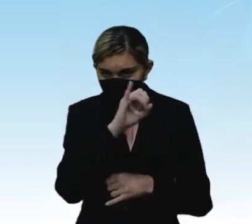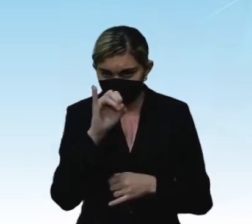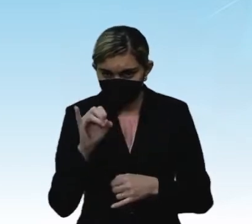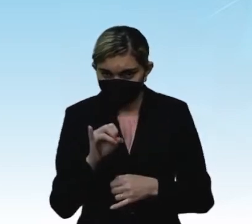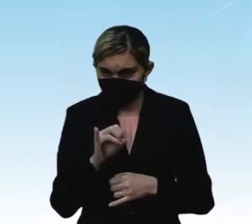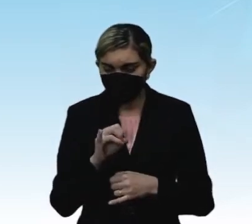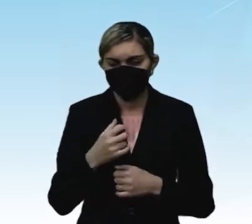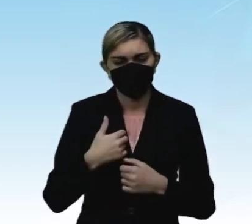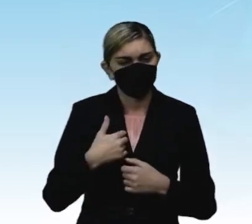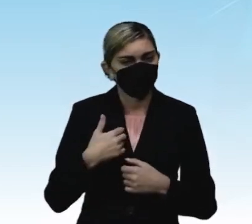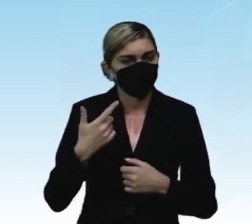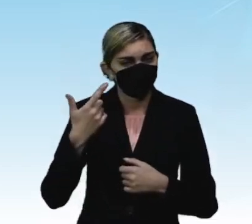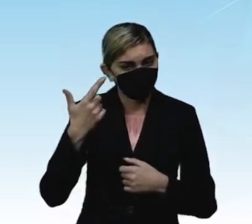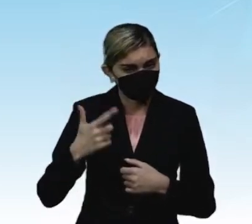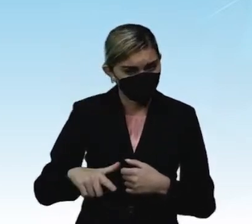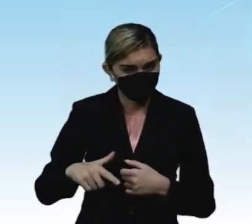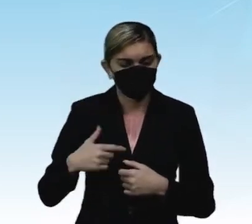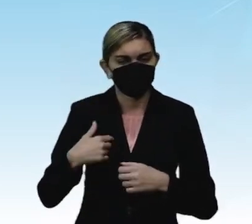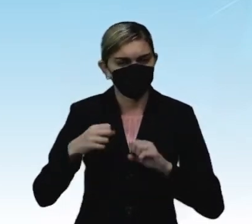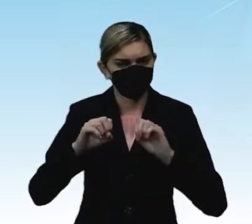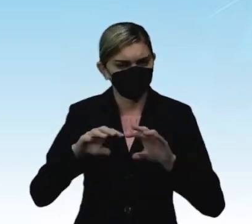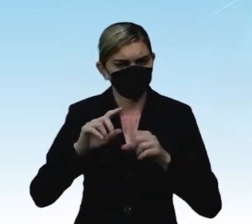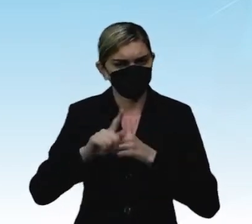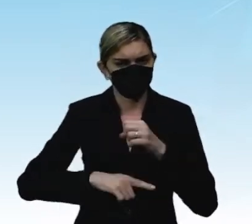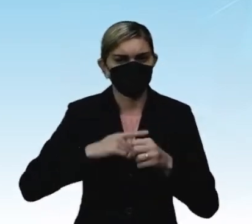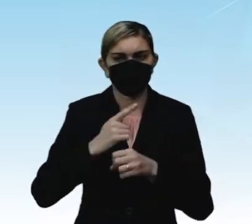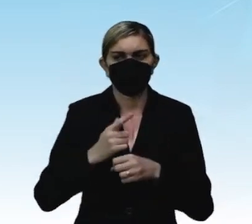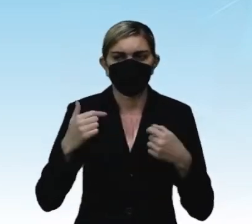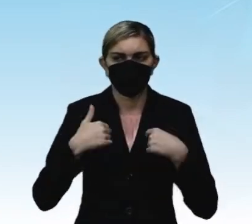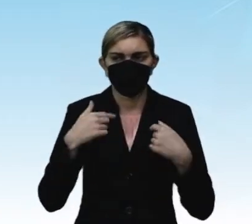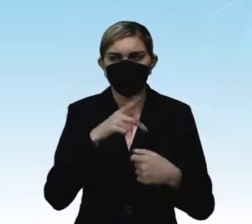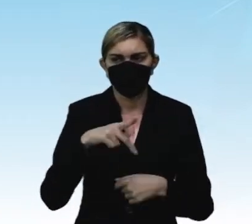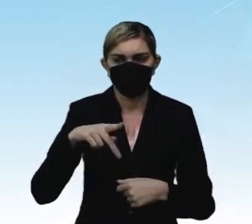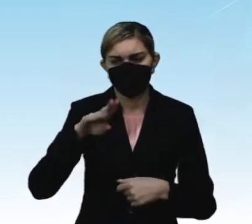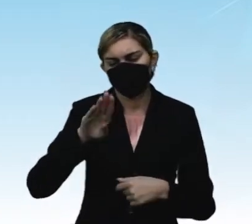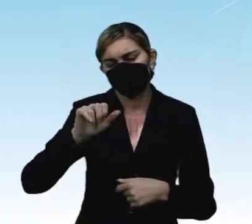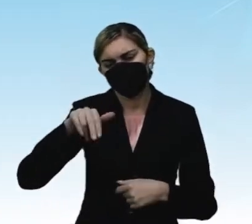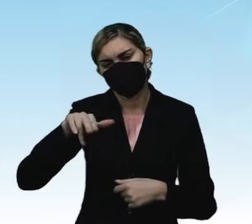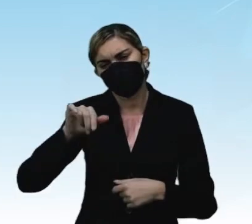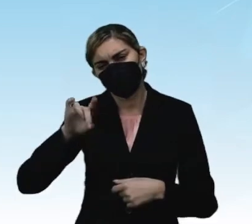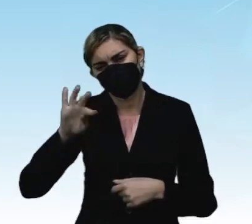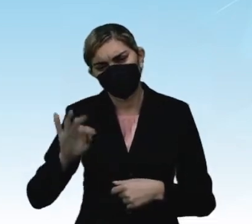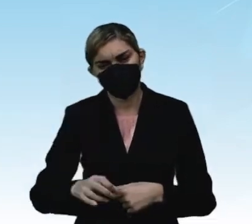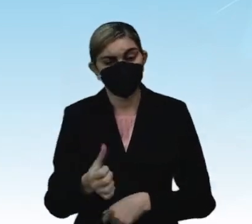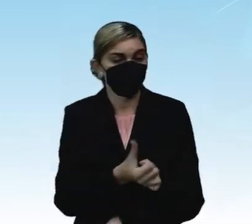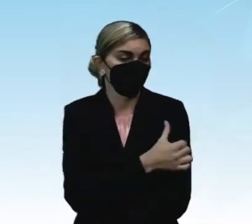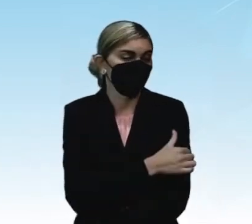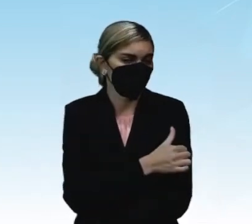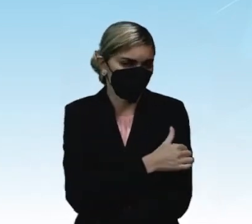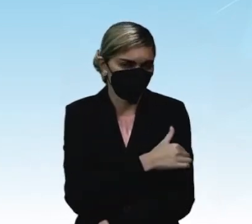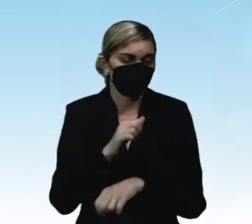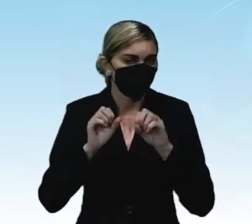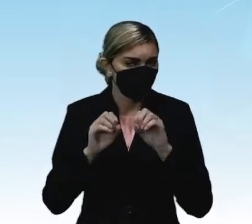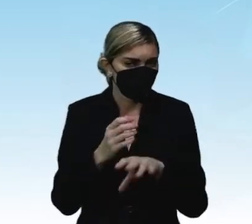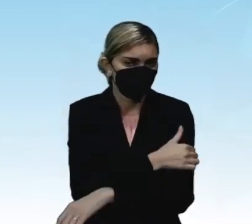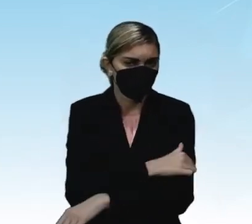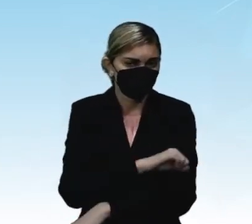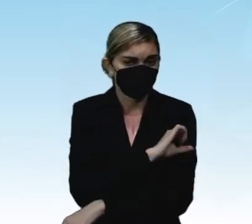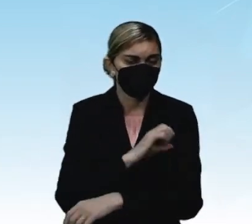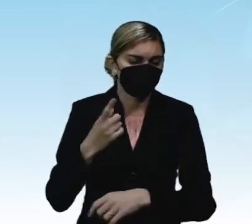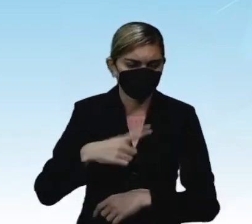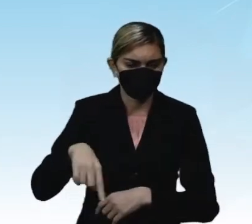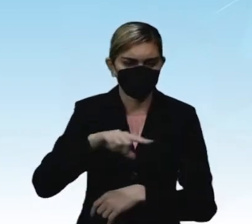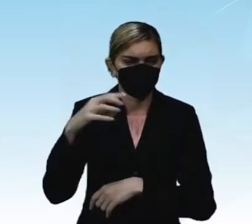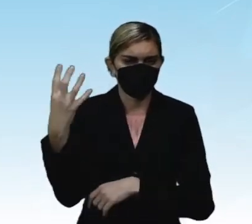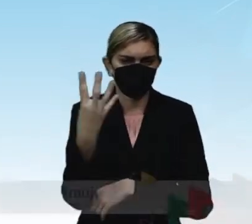Oi. Vamos para a nossa aula de geografia. Sou a professora Bernadette, do 6º ano de ensino fundamental. É a